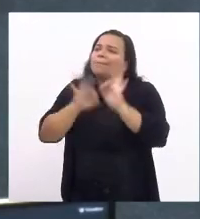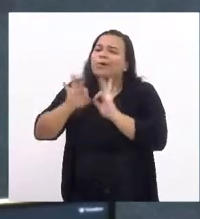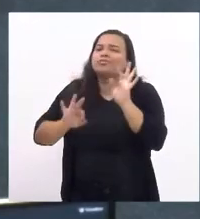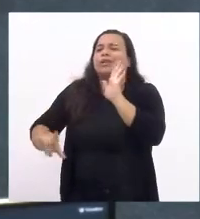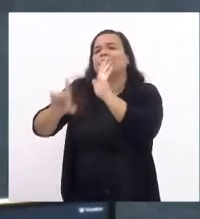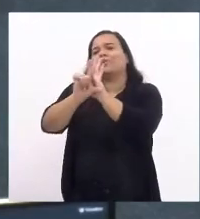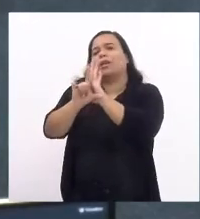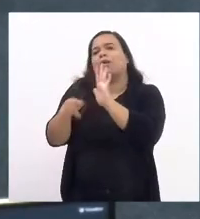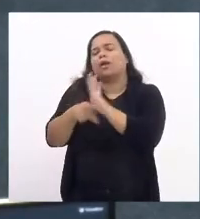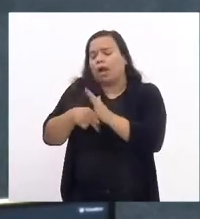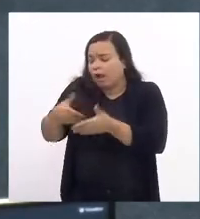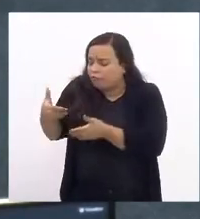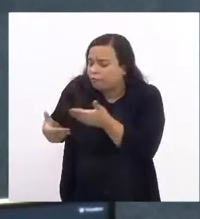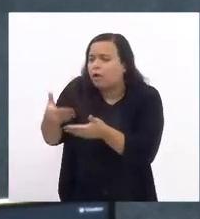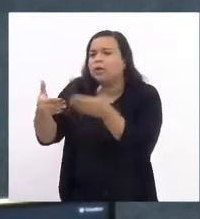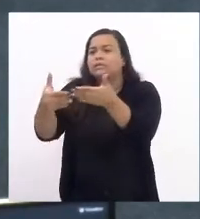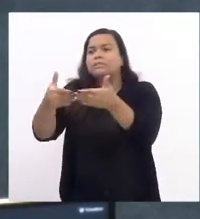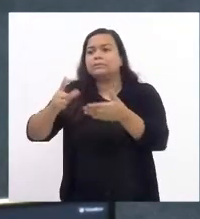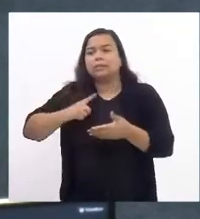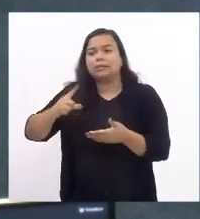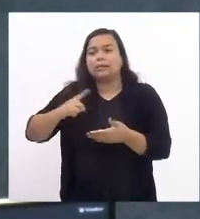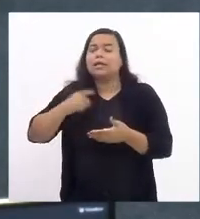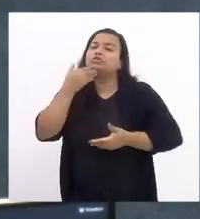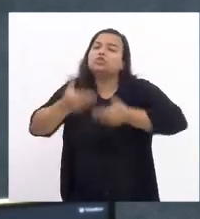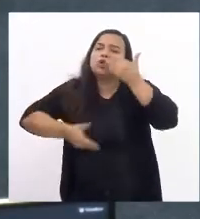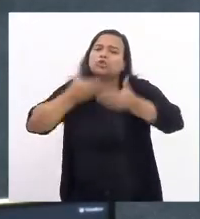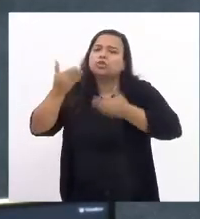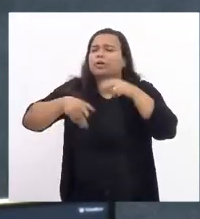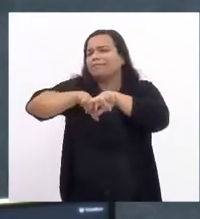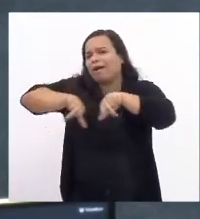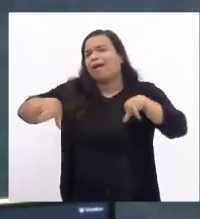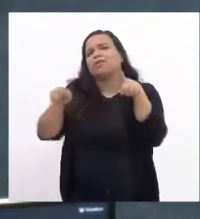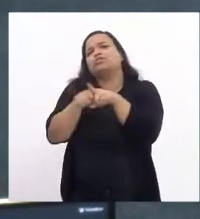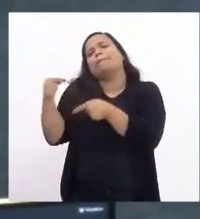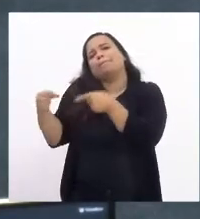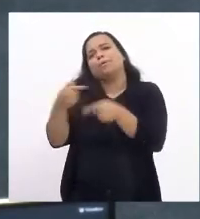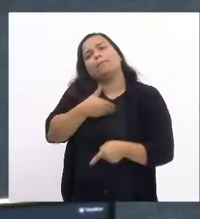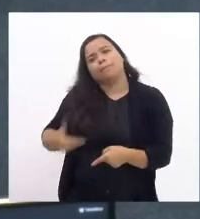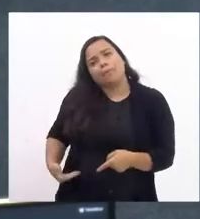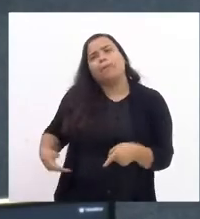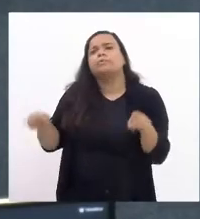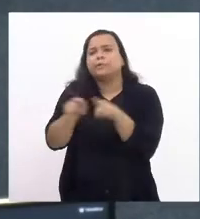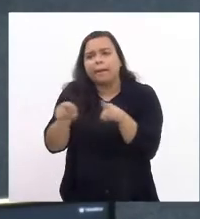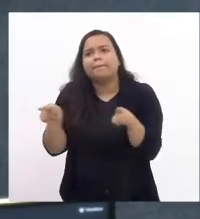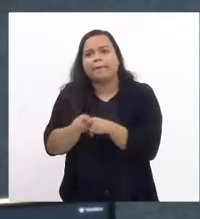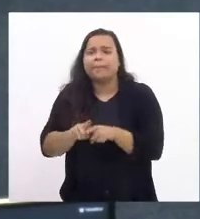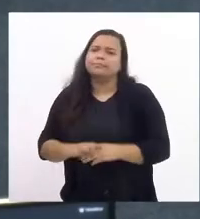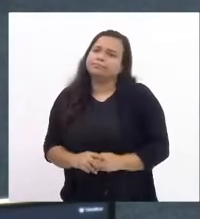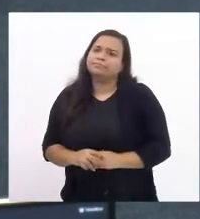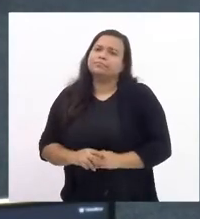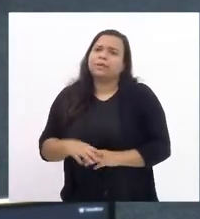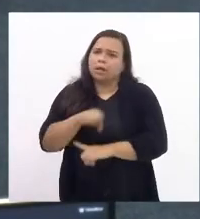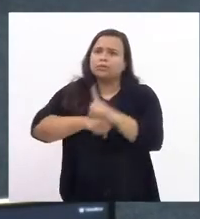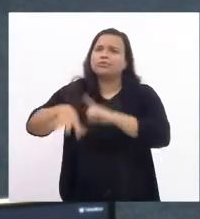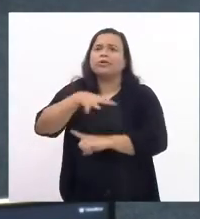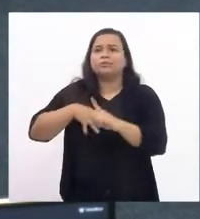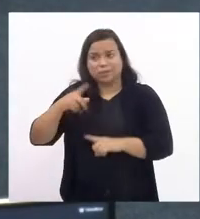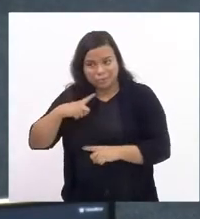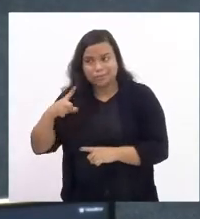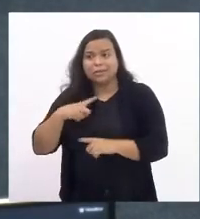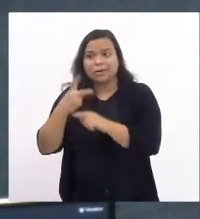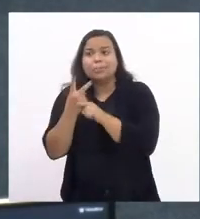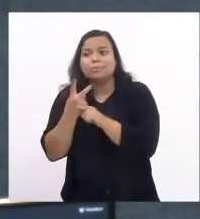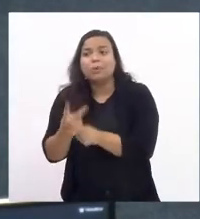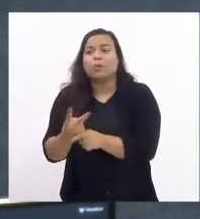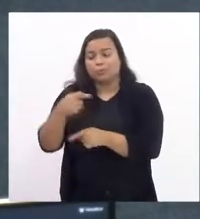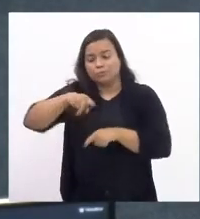que avançam nas solicitações e nas políticas públicas que a sociedade procura essa